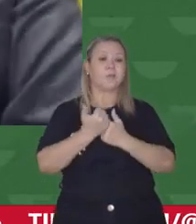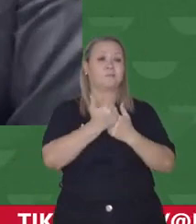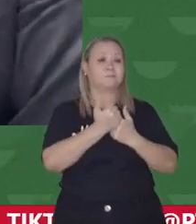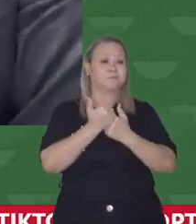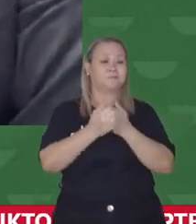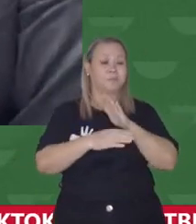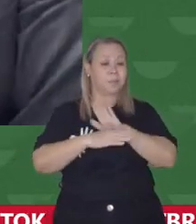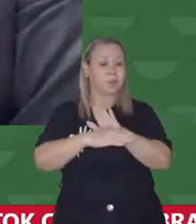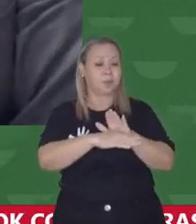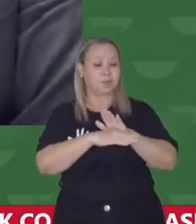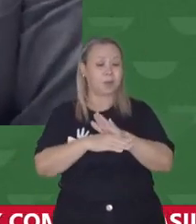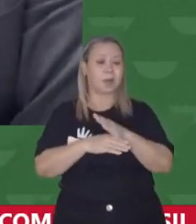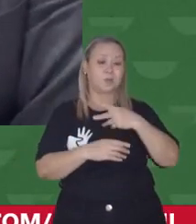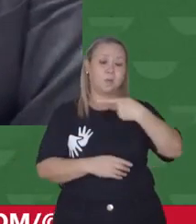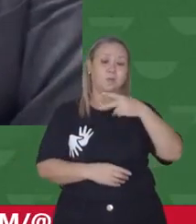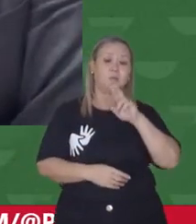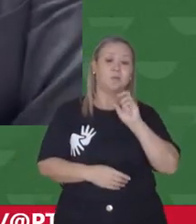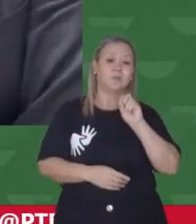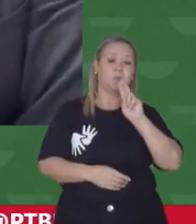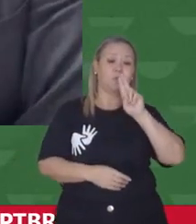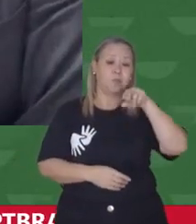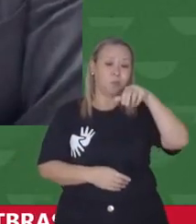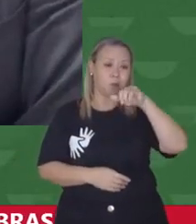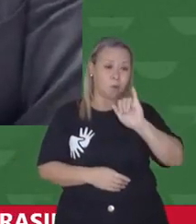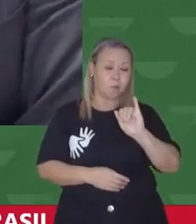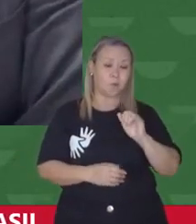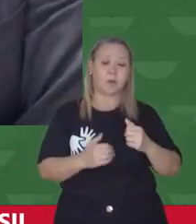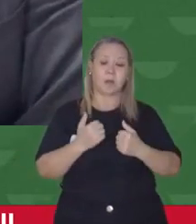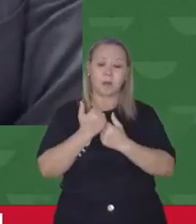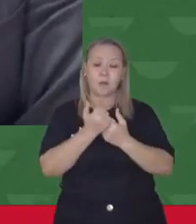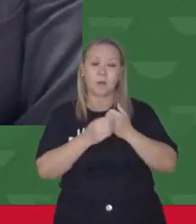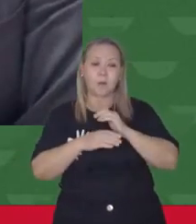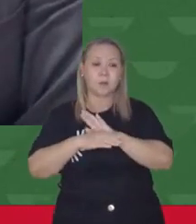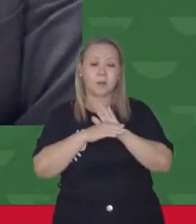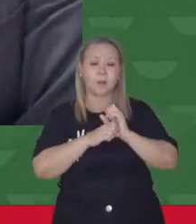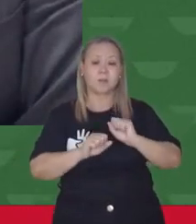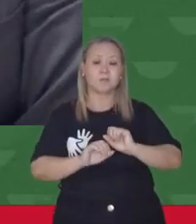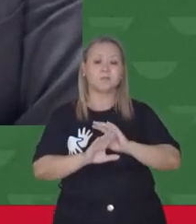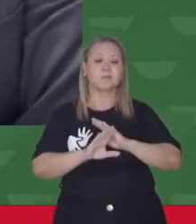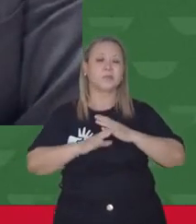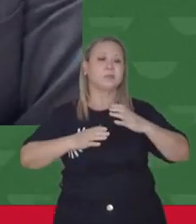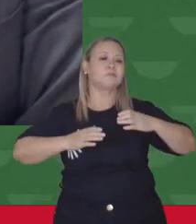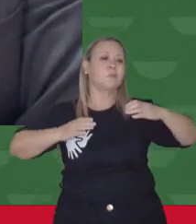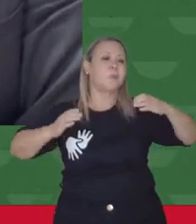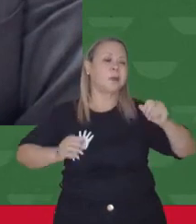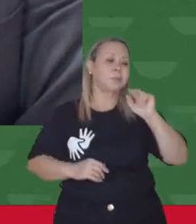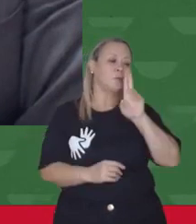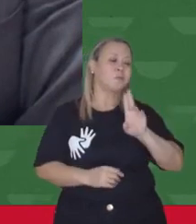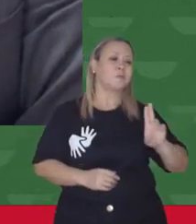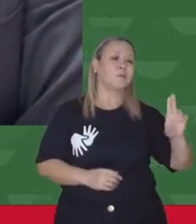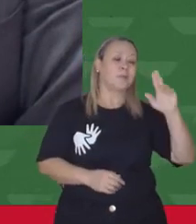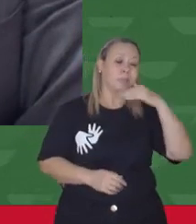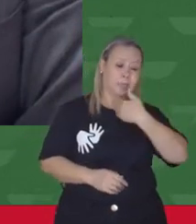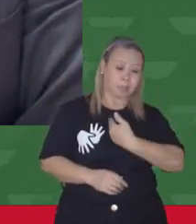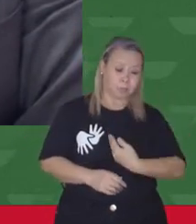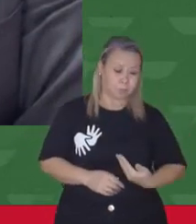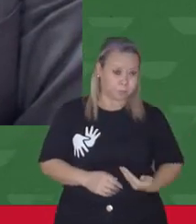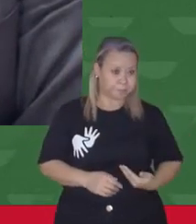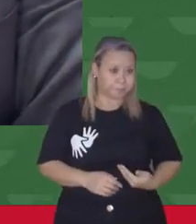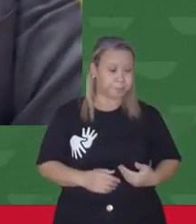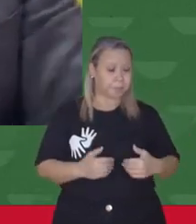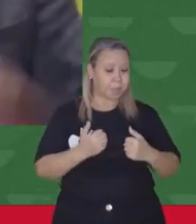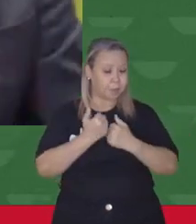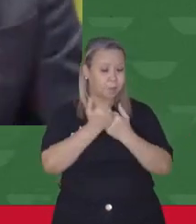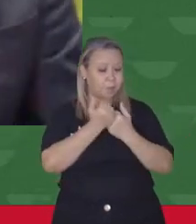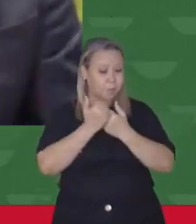ProUni, né, que foram beneficiados pela ampliação das universidades públicas, que foram